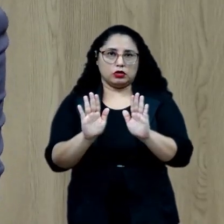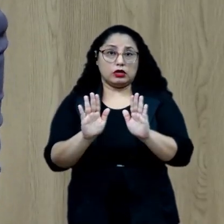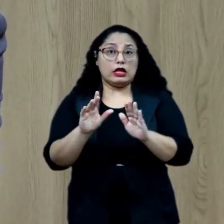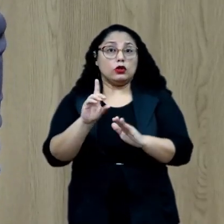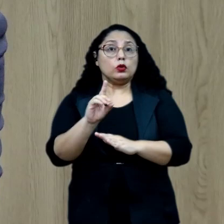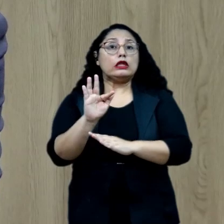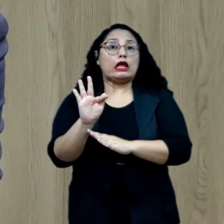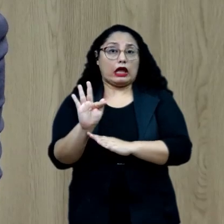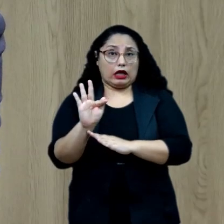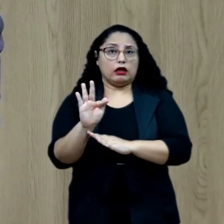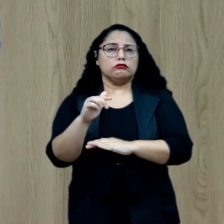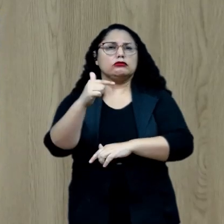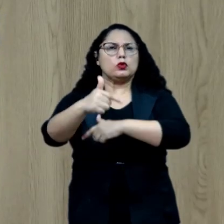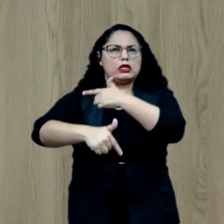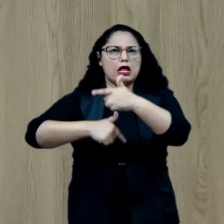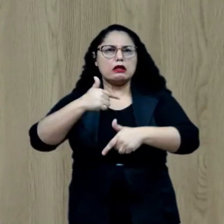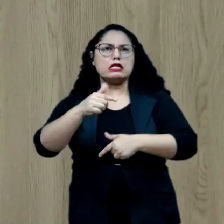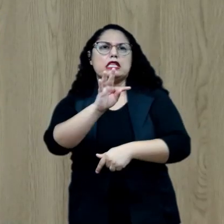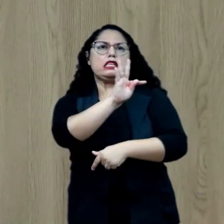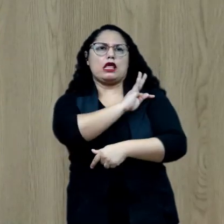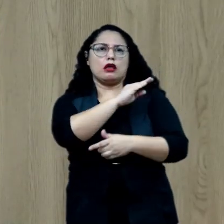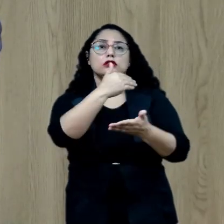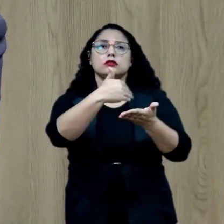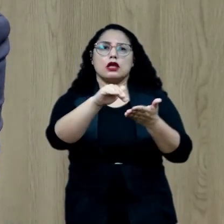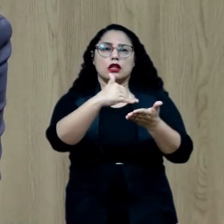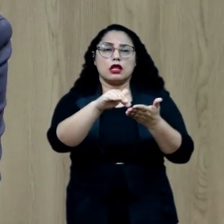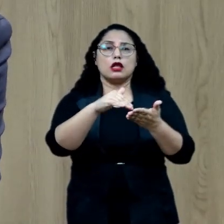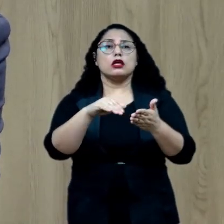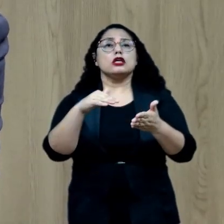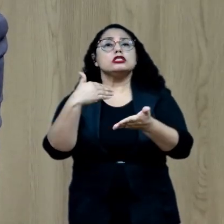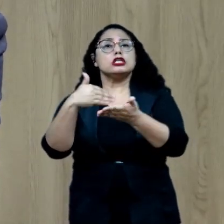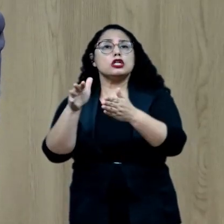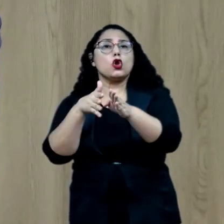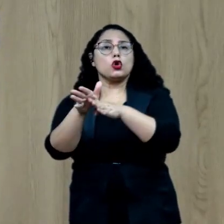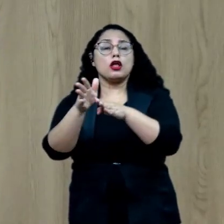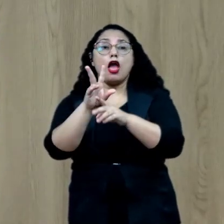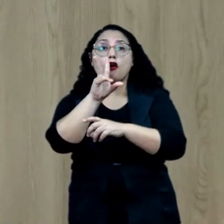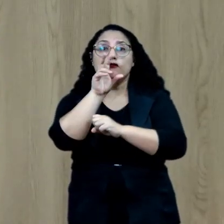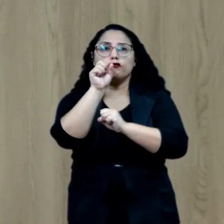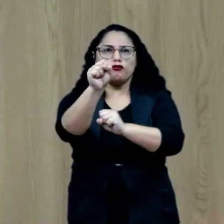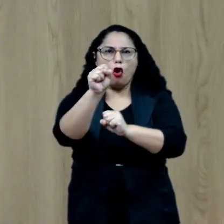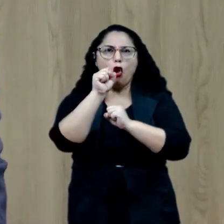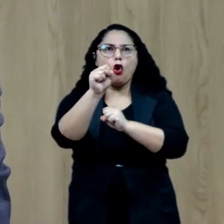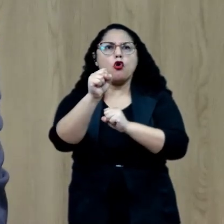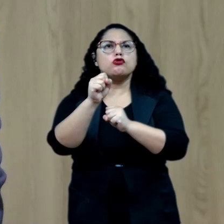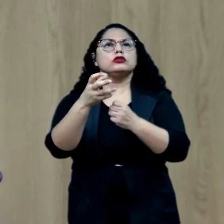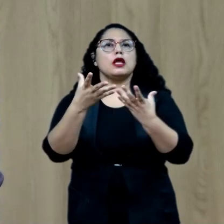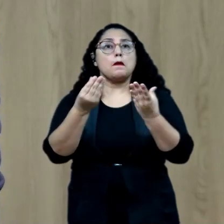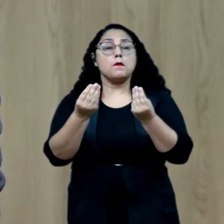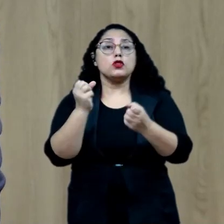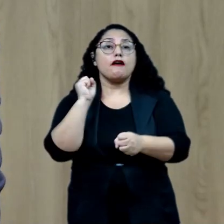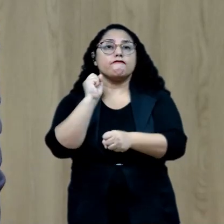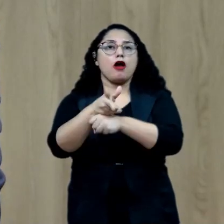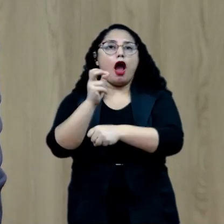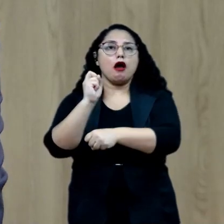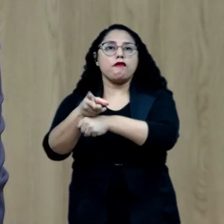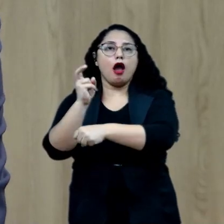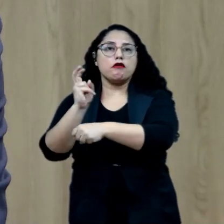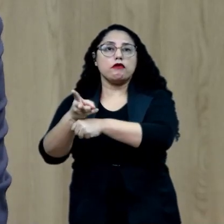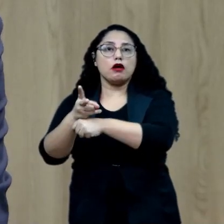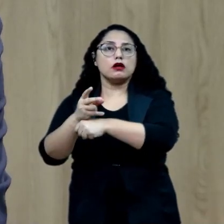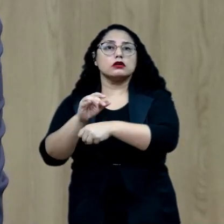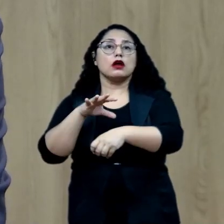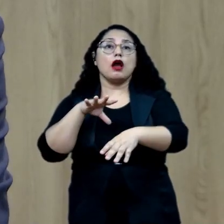No Distrito Federal, o mercado de técnico em secretariado e secretário executivo é muito forte. Então, tem bastante vagas, né?